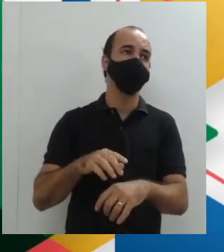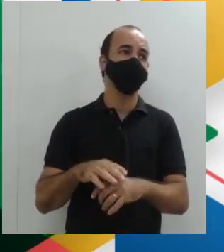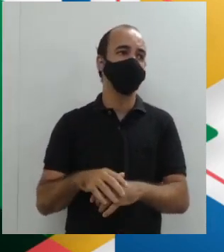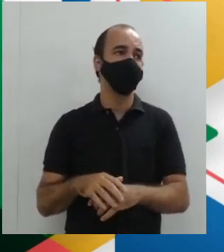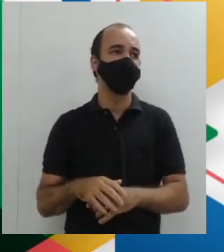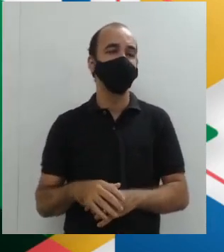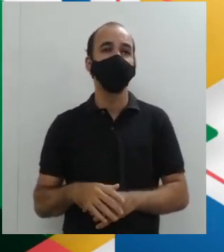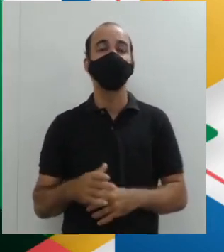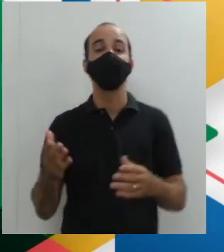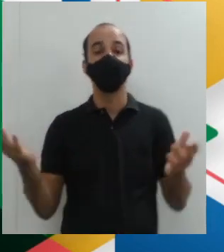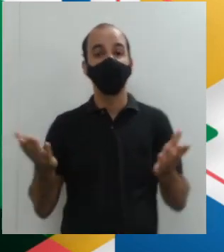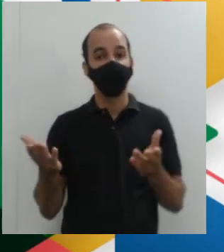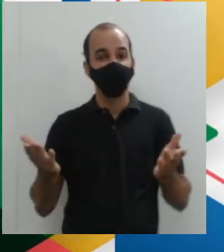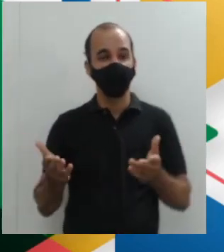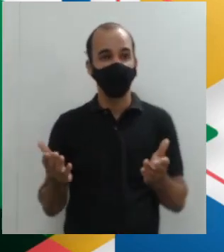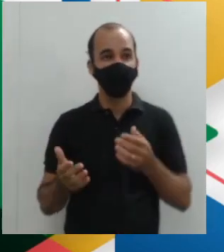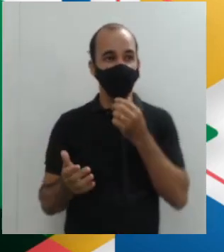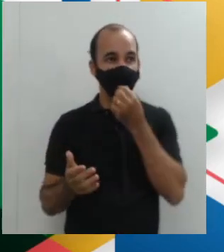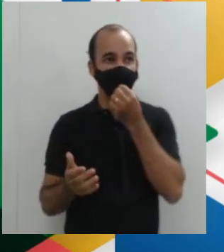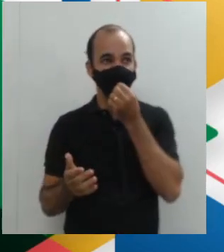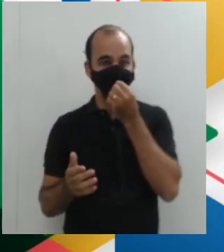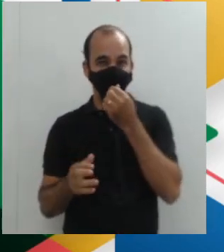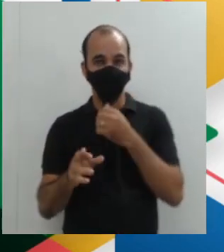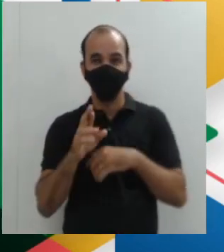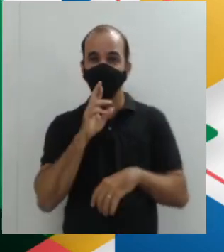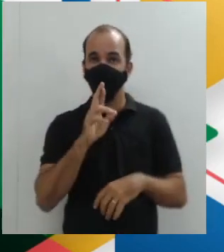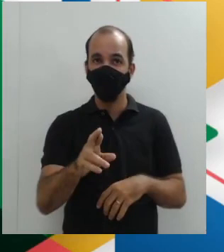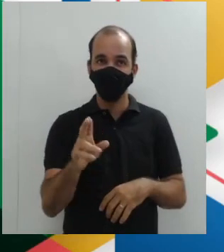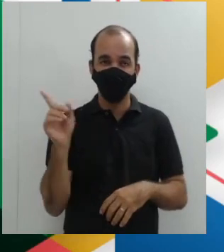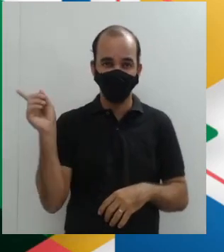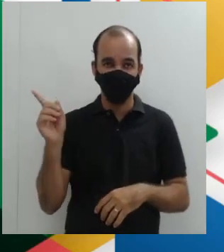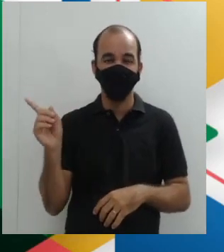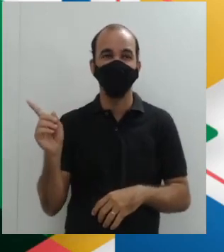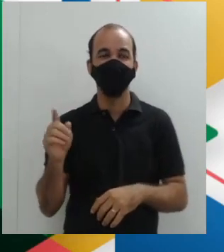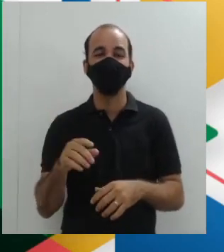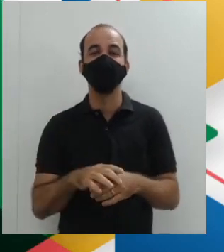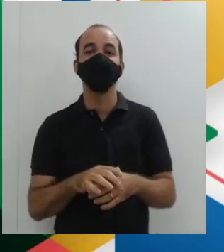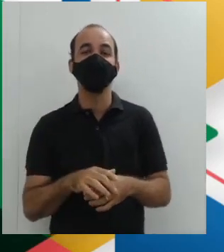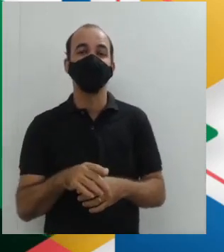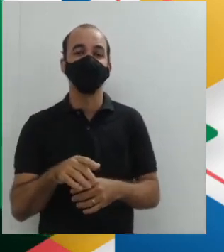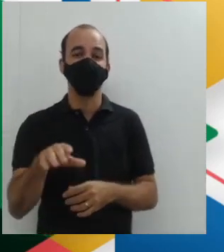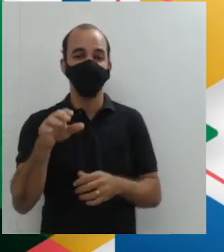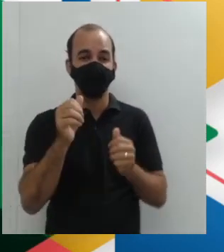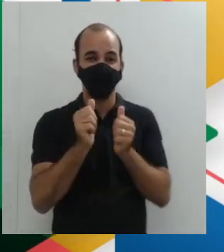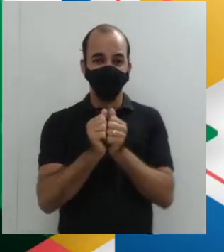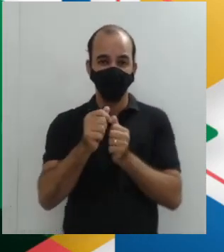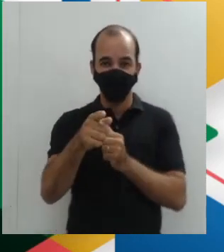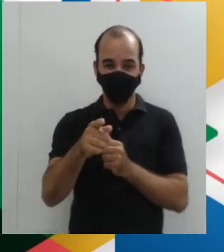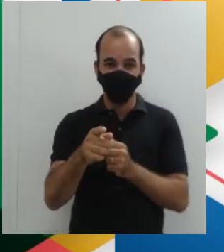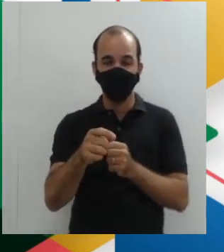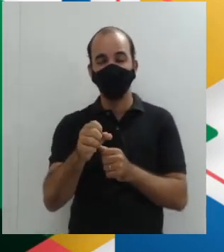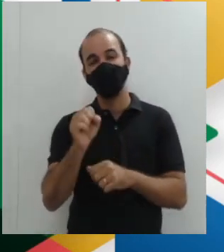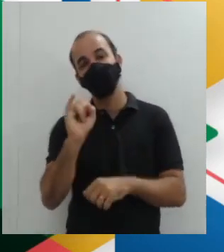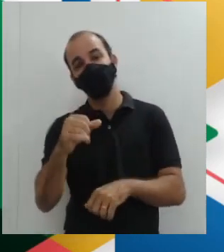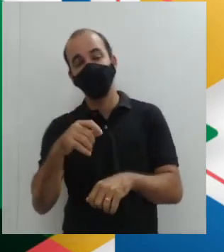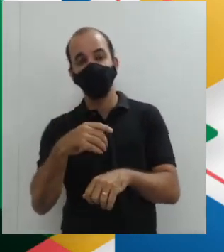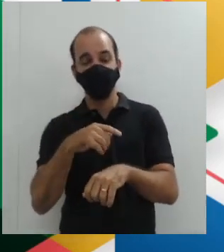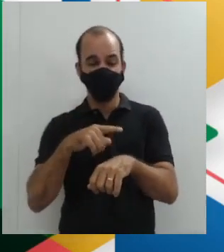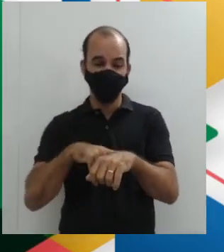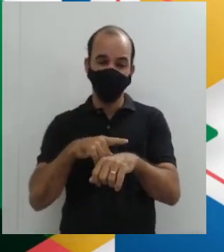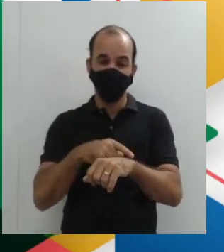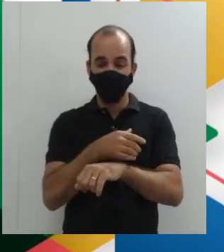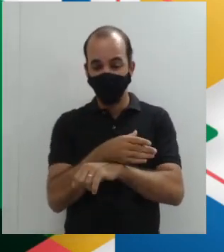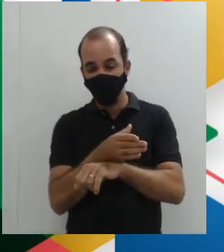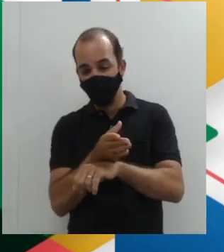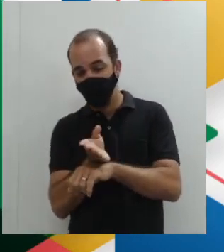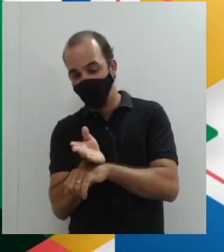Massa, eu vou começar aqui a questão com vocês, vou fazer a leitura dela e vou pedir, se não der tempo para a gente resolver tudo, eu vou